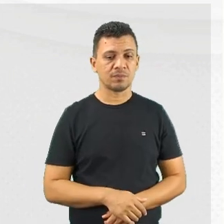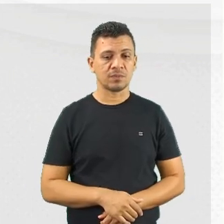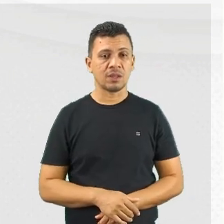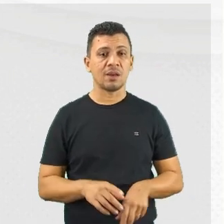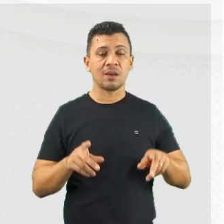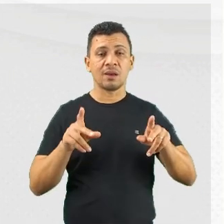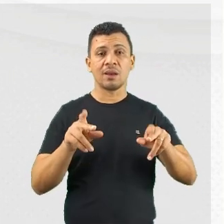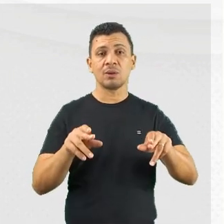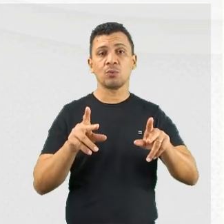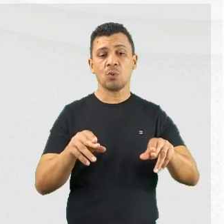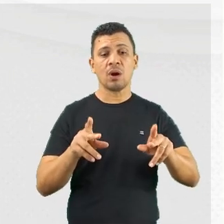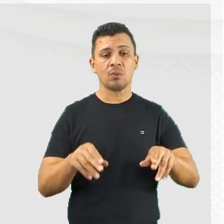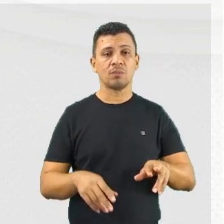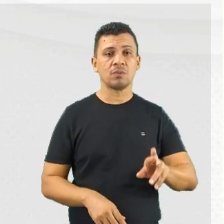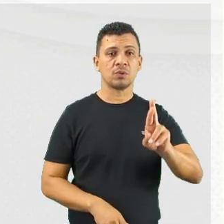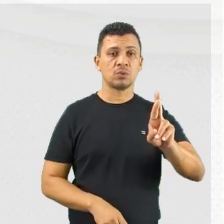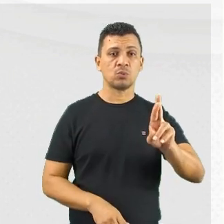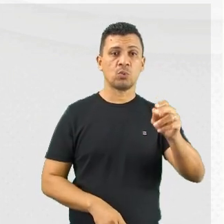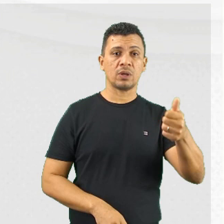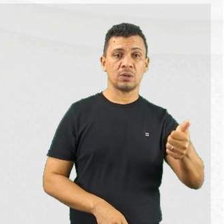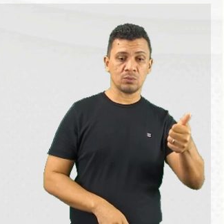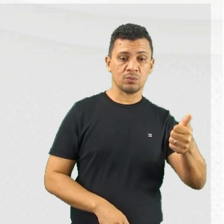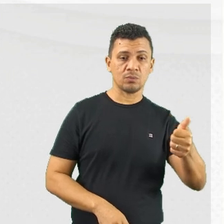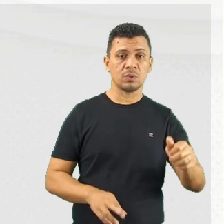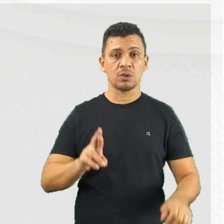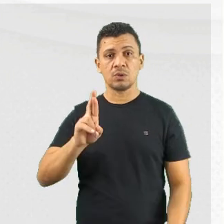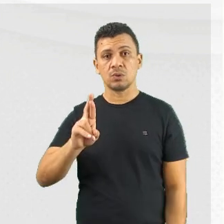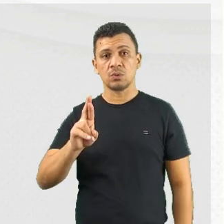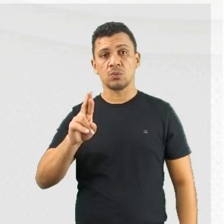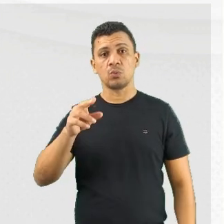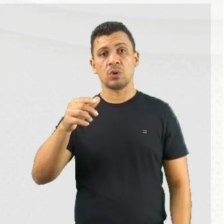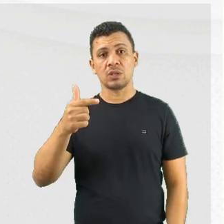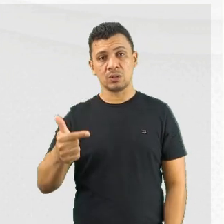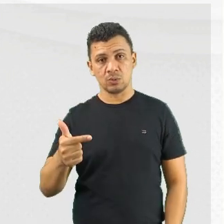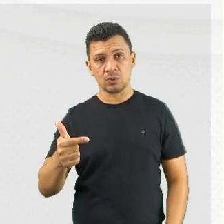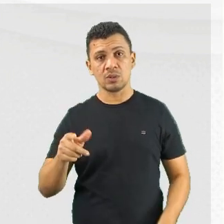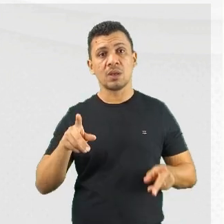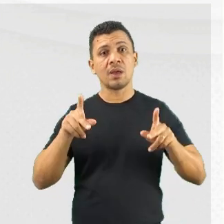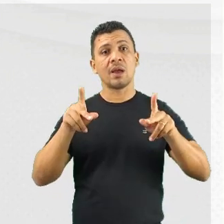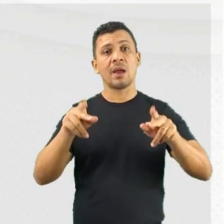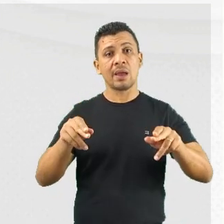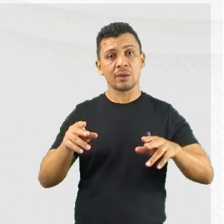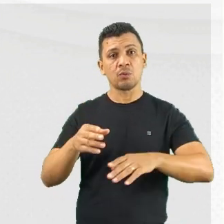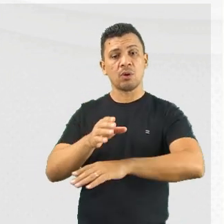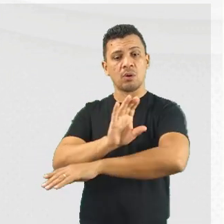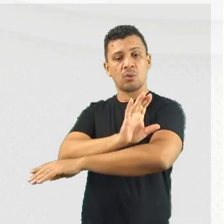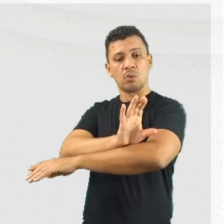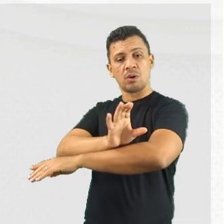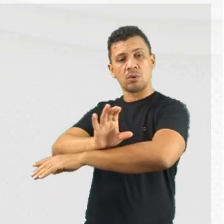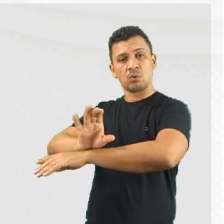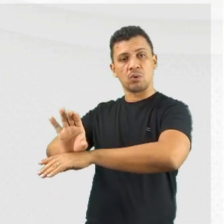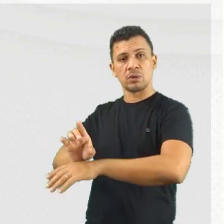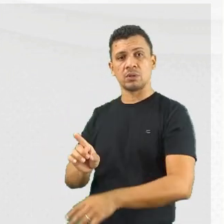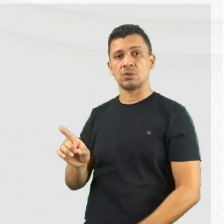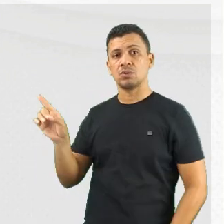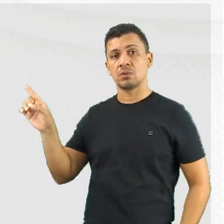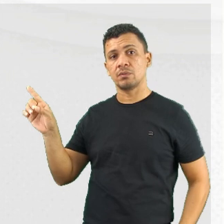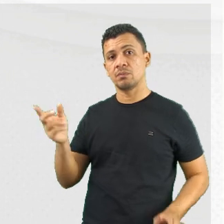mesma corrente que vai passar pelo outro. Aqui é o R1 e aqui é o